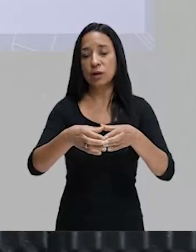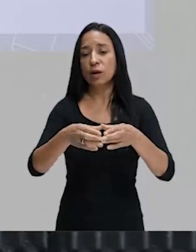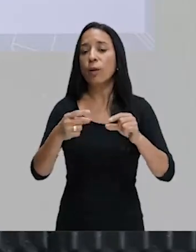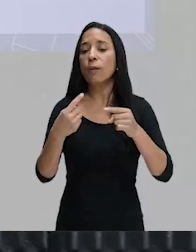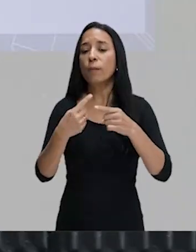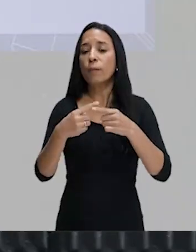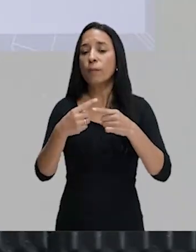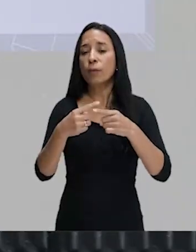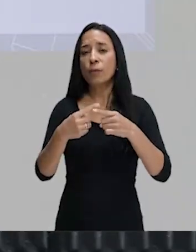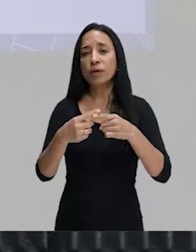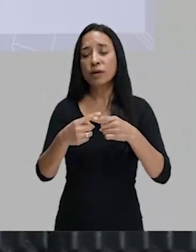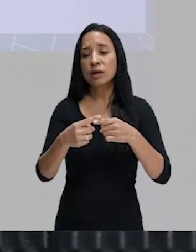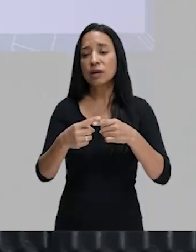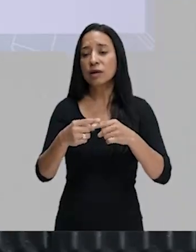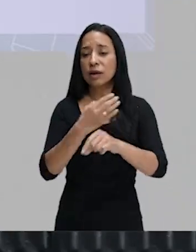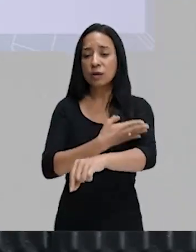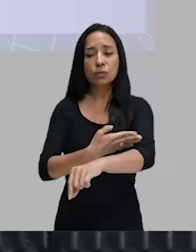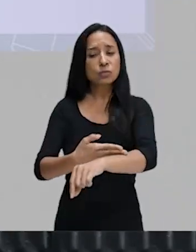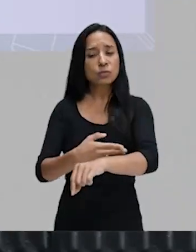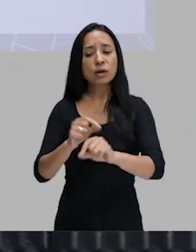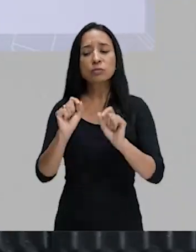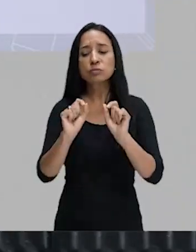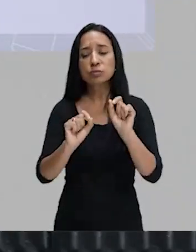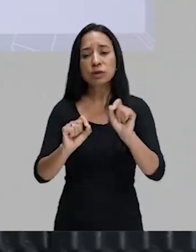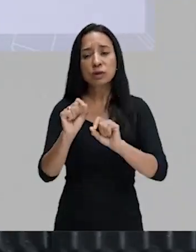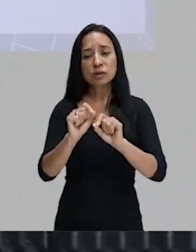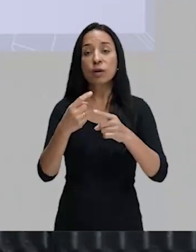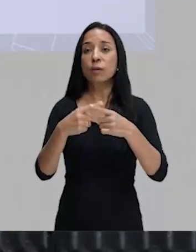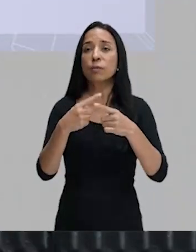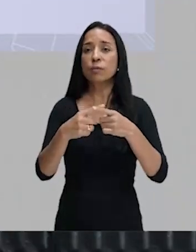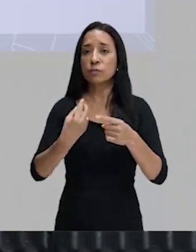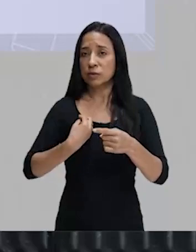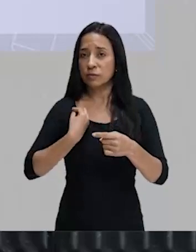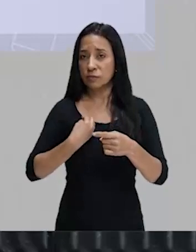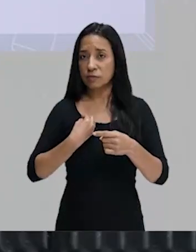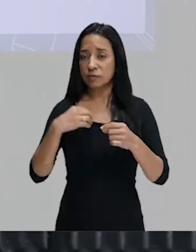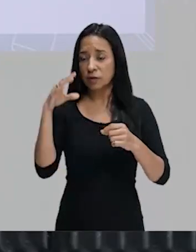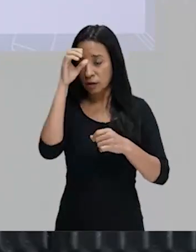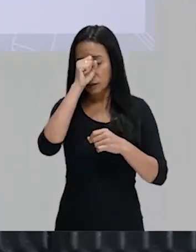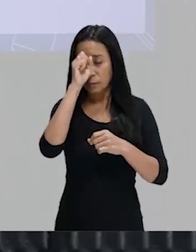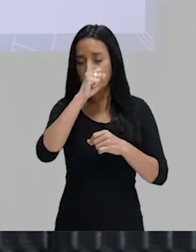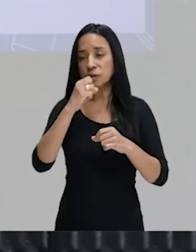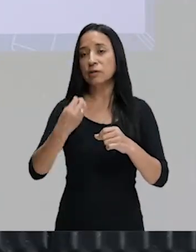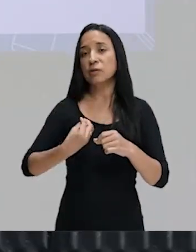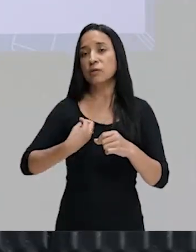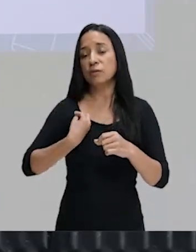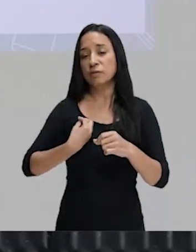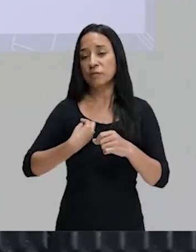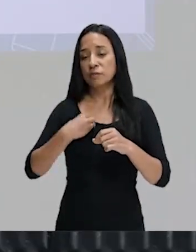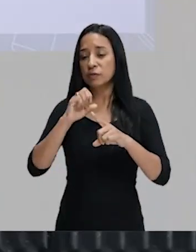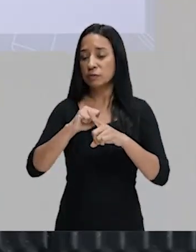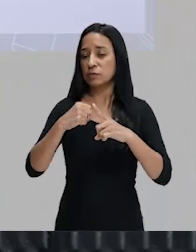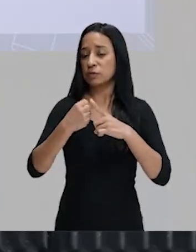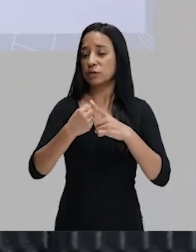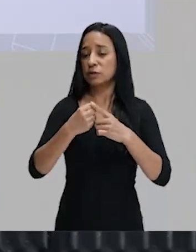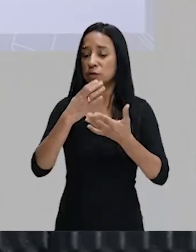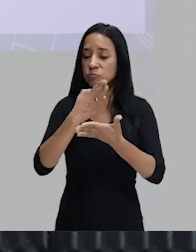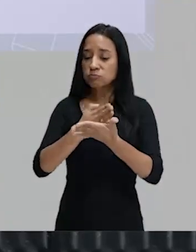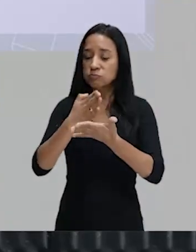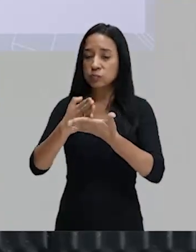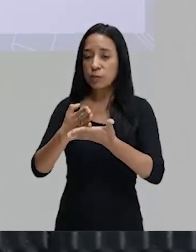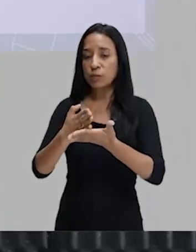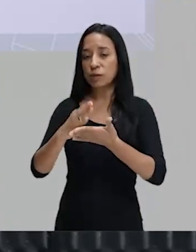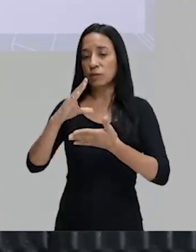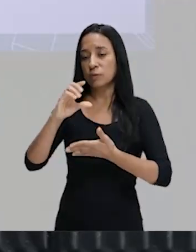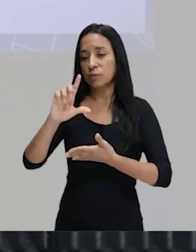com essa? Porque é a que a gente vive. A gente aprendeu a viver numa sociedade que é estratificada por classes. Então,